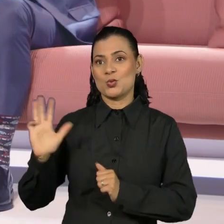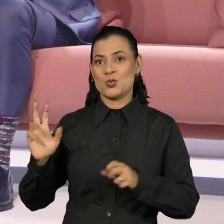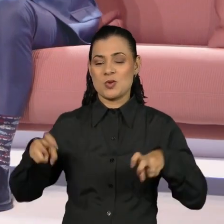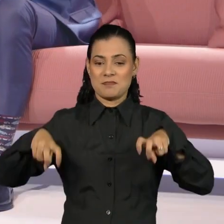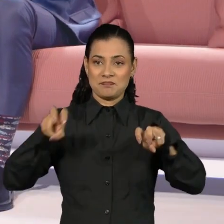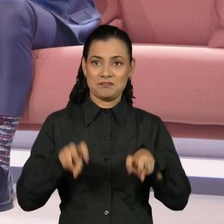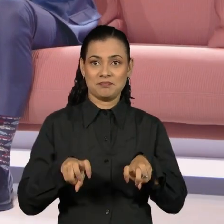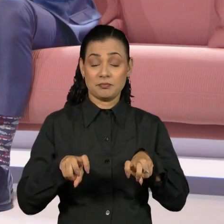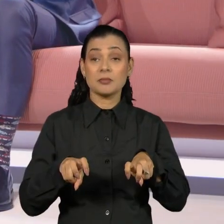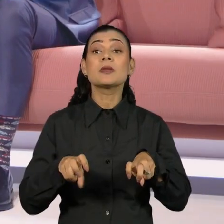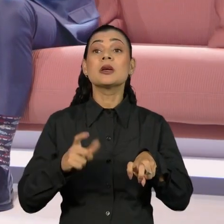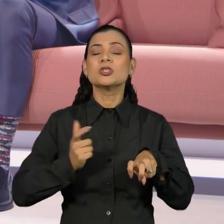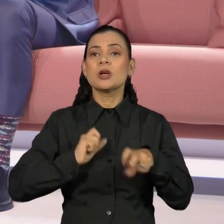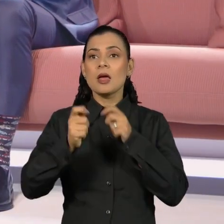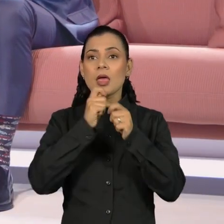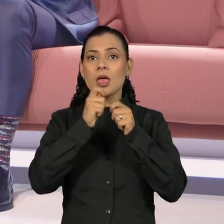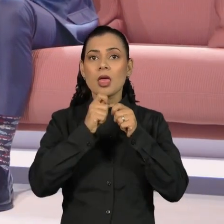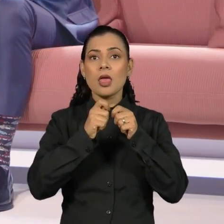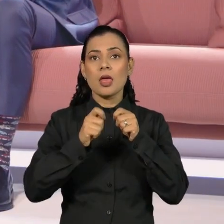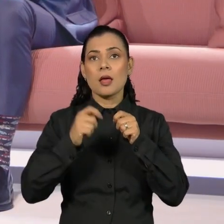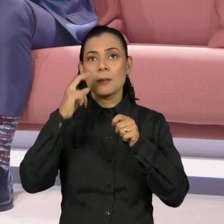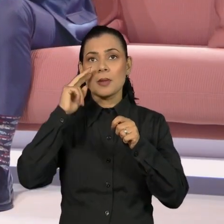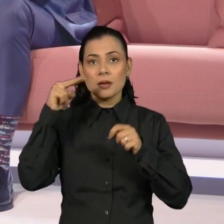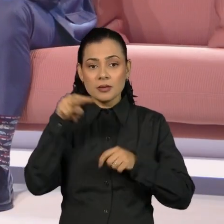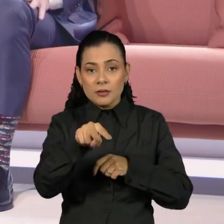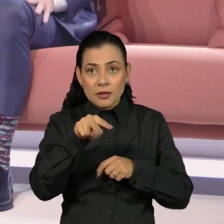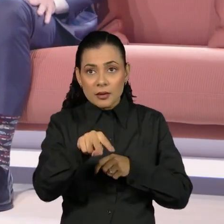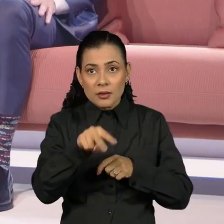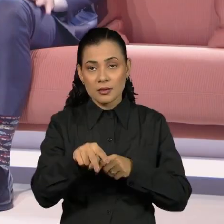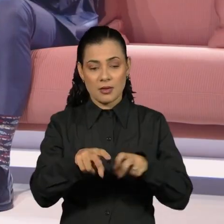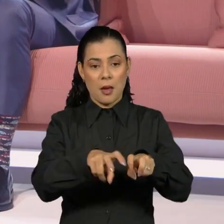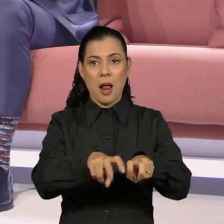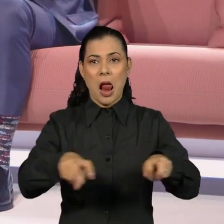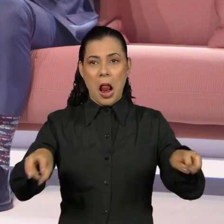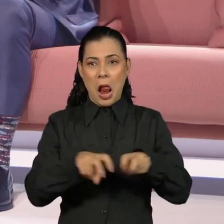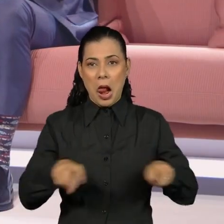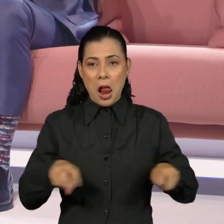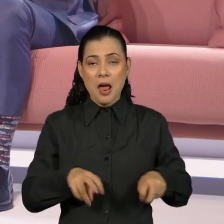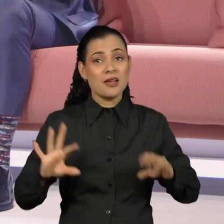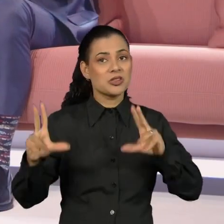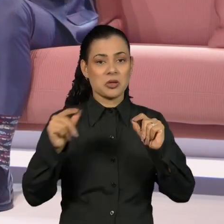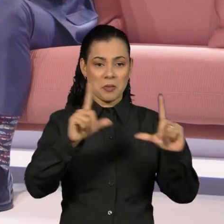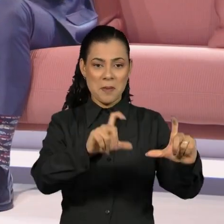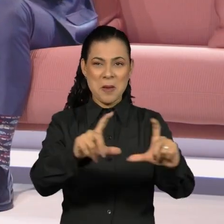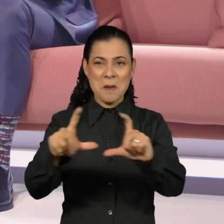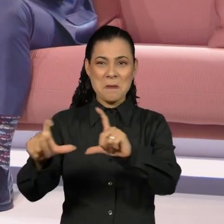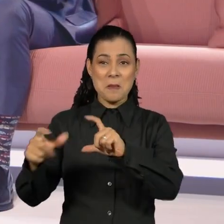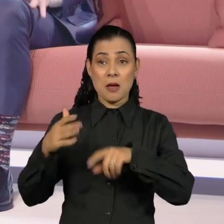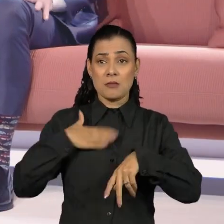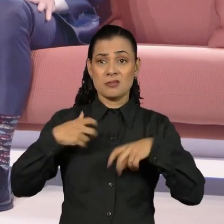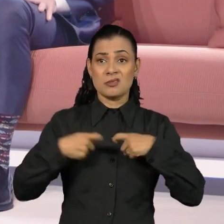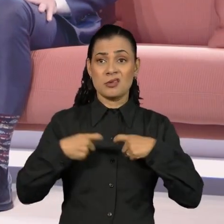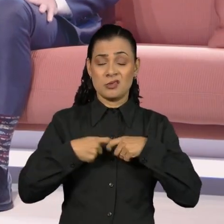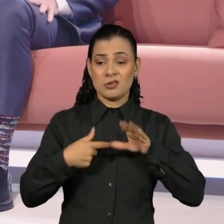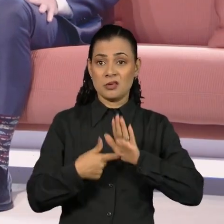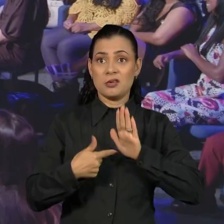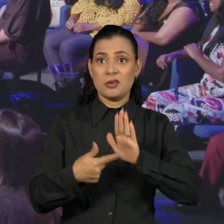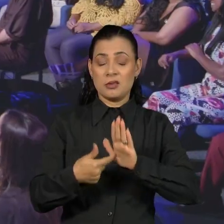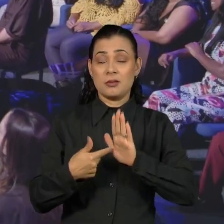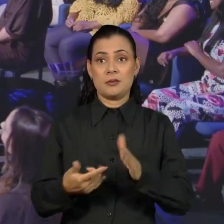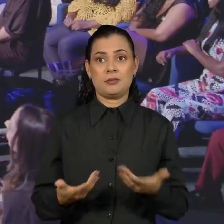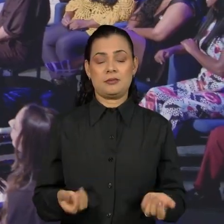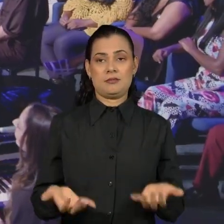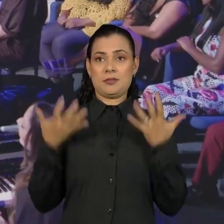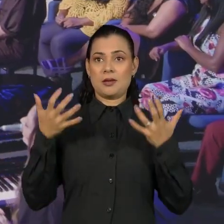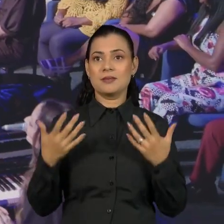imprensa ficava bem na altura aqui. No outro dia foi só a meia, né? Aí